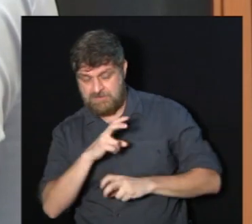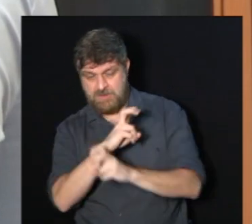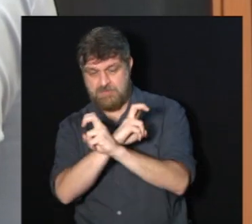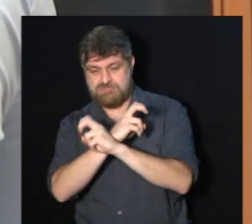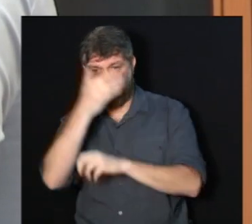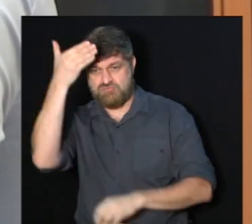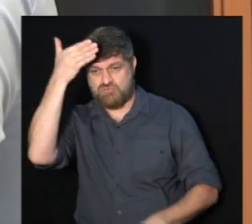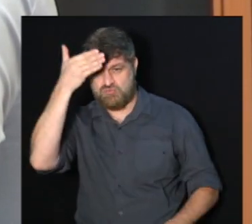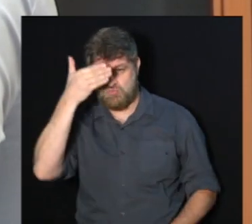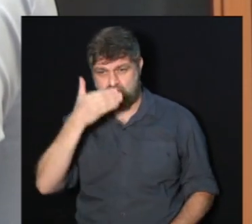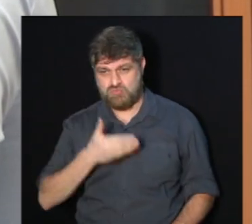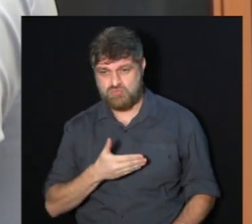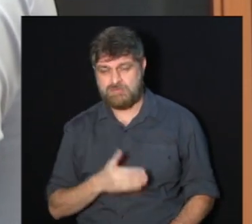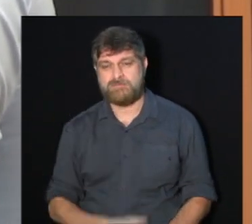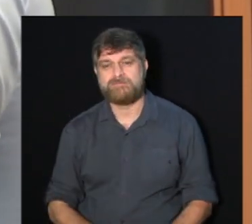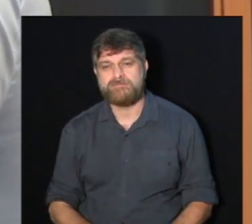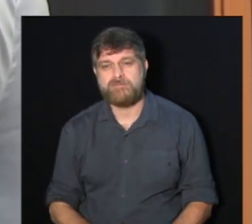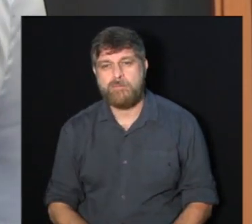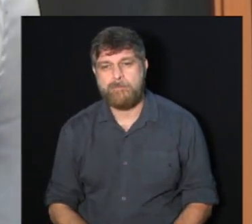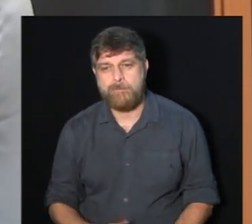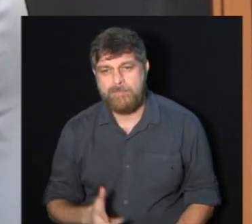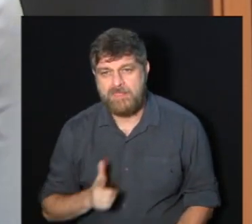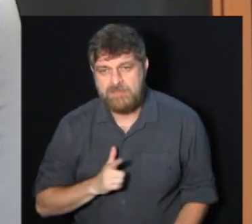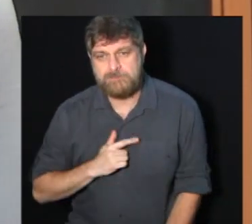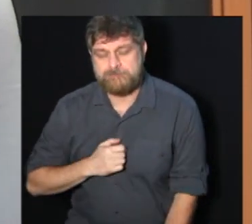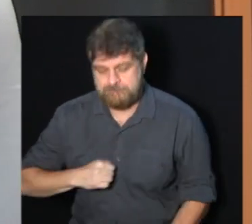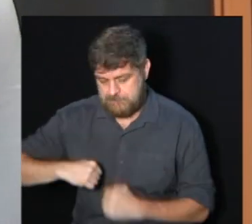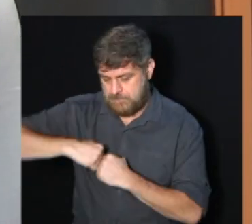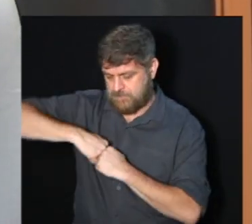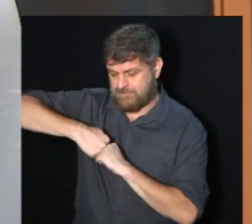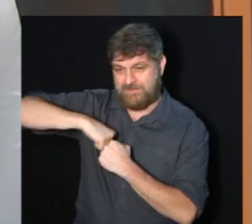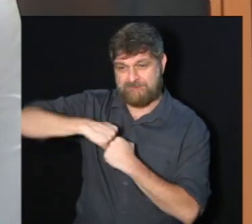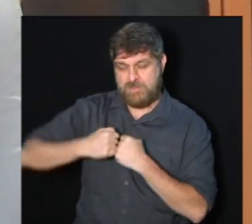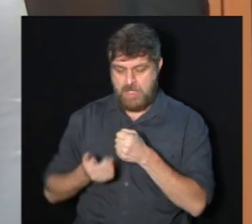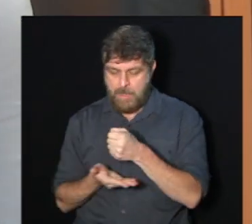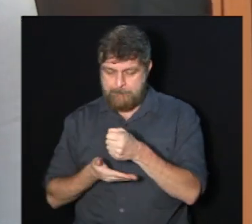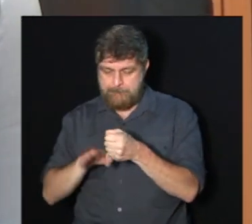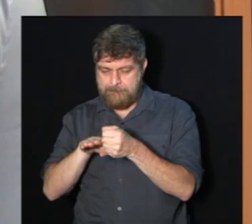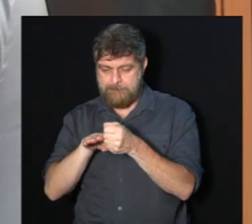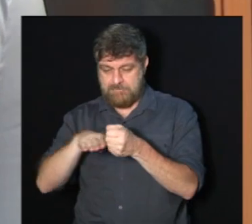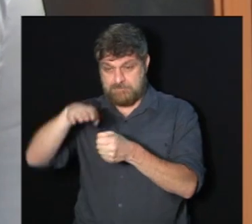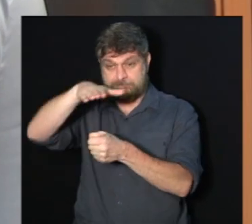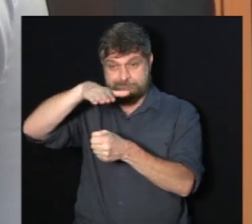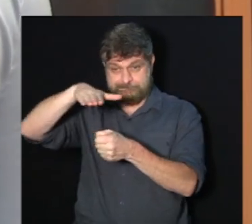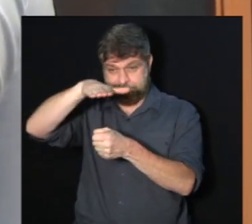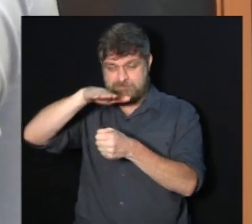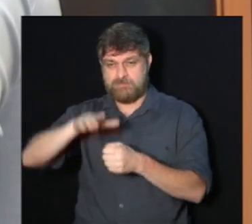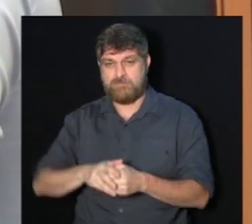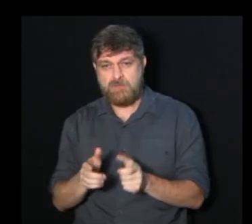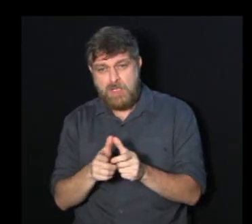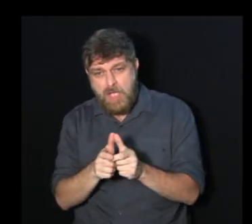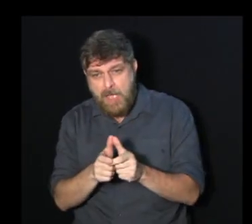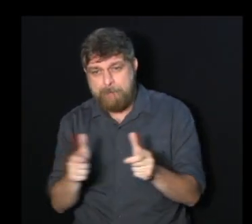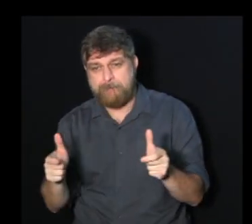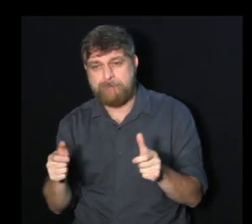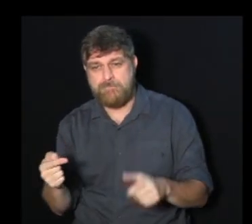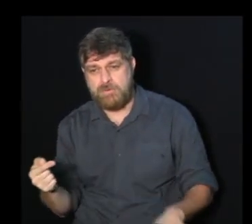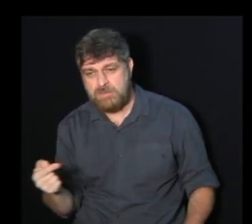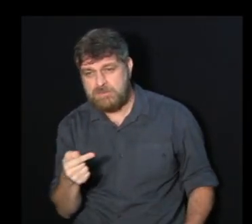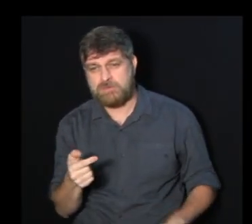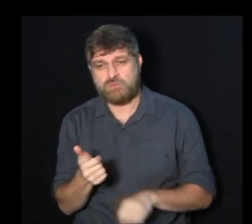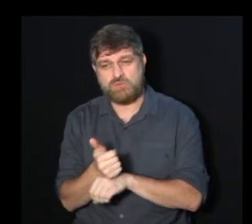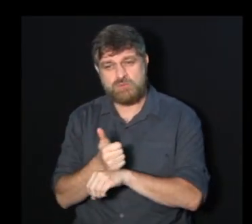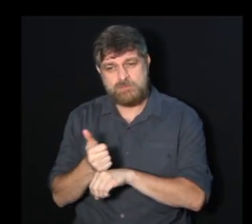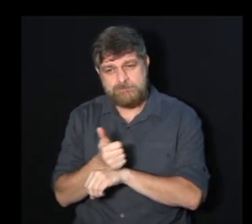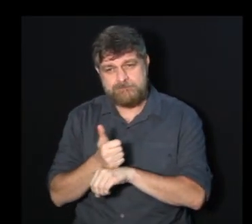Tá? A artrose ela tem vários graus hoje descrito pela literatura. A maioria dos